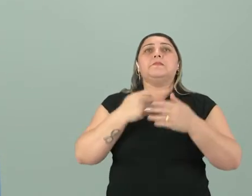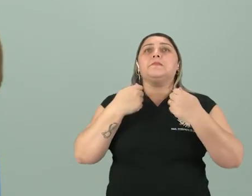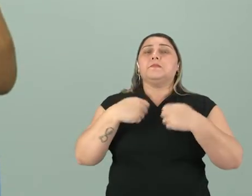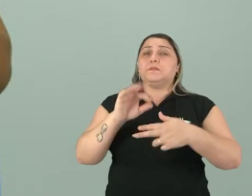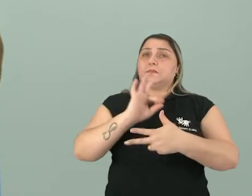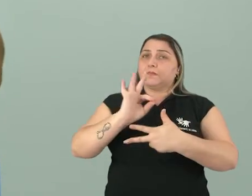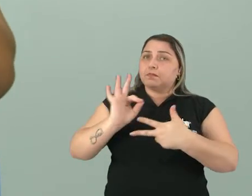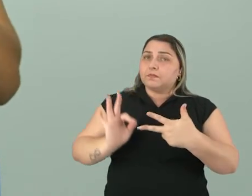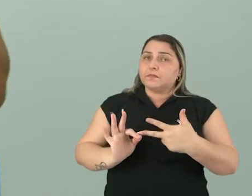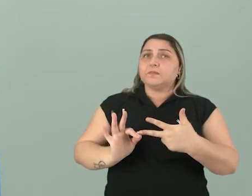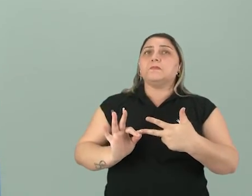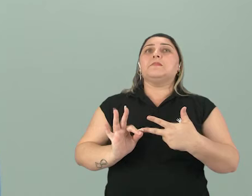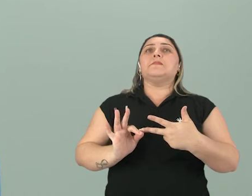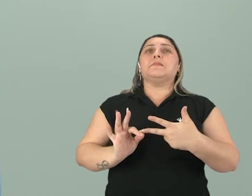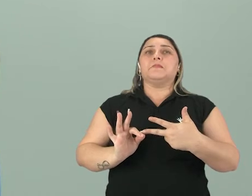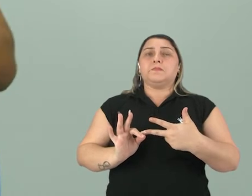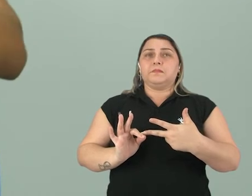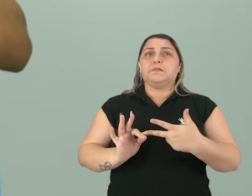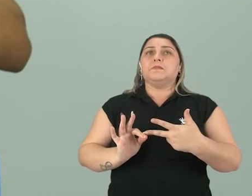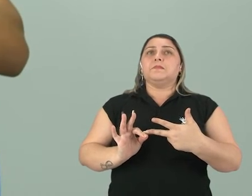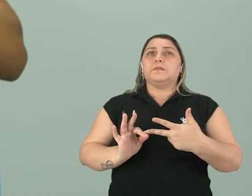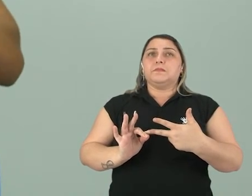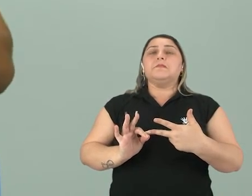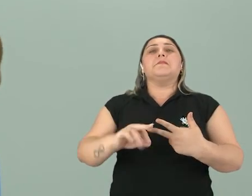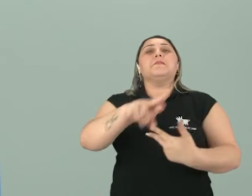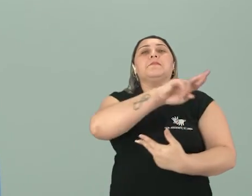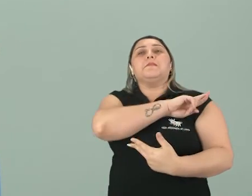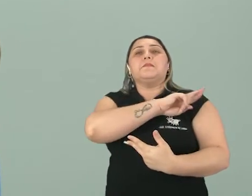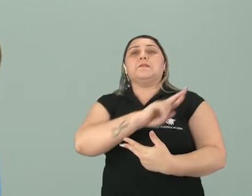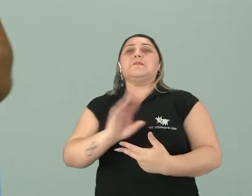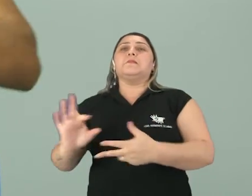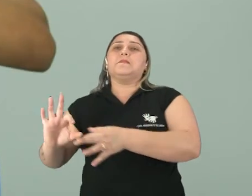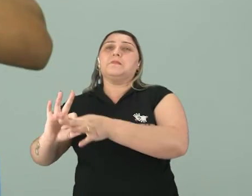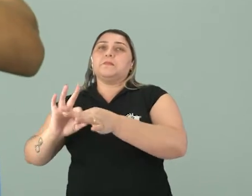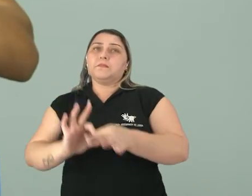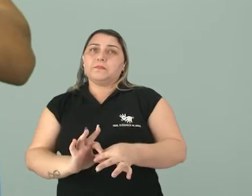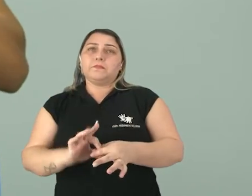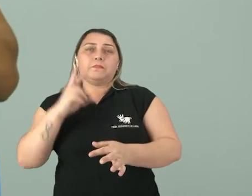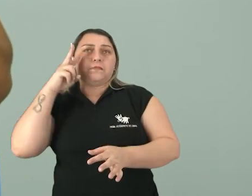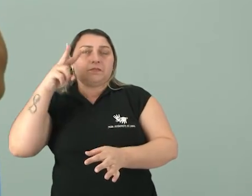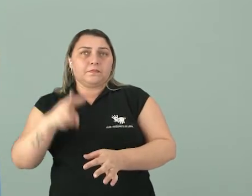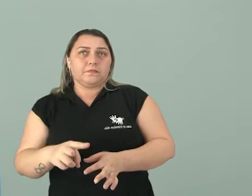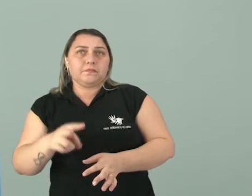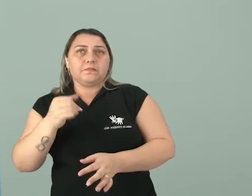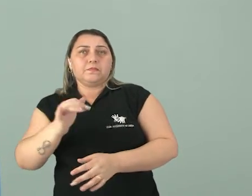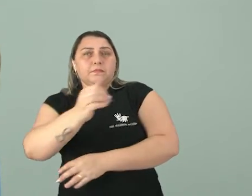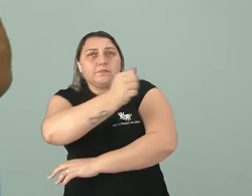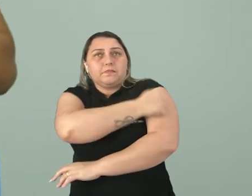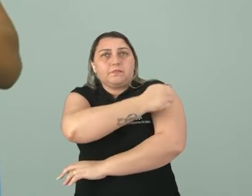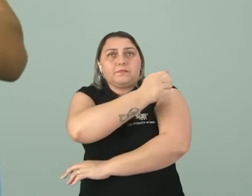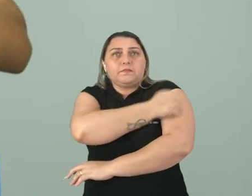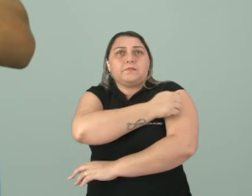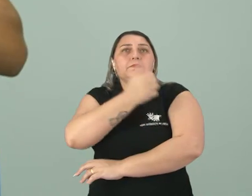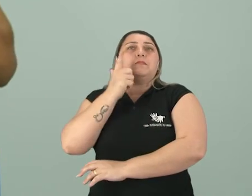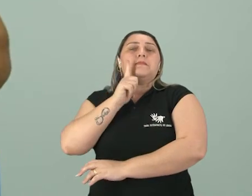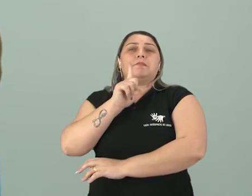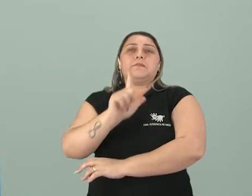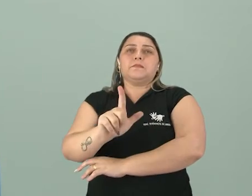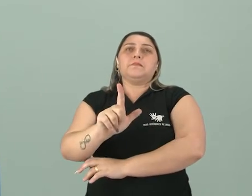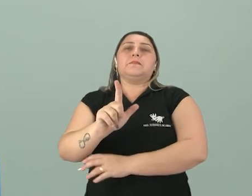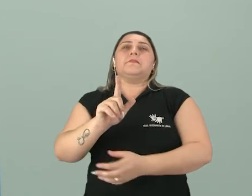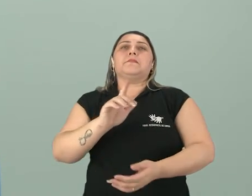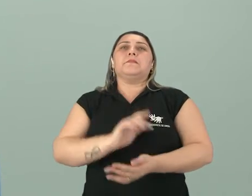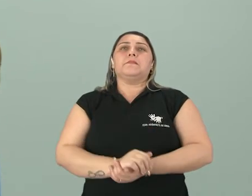das competências é a coesão, verificar se o aluno ele consegue, né, ele tem